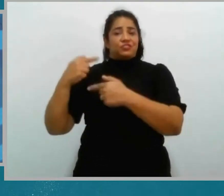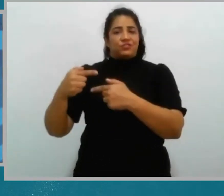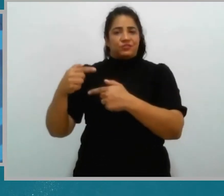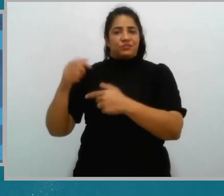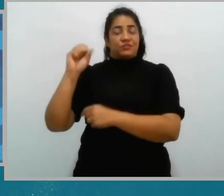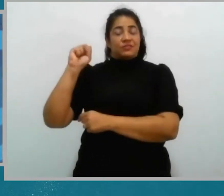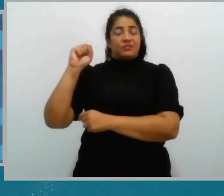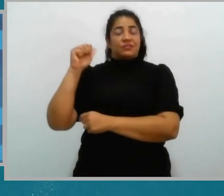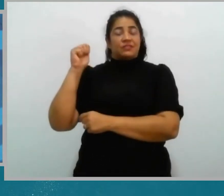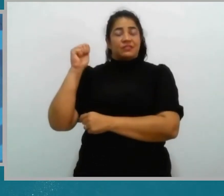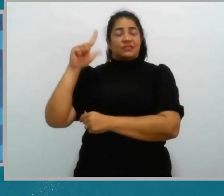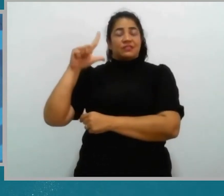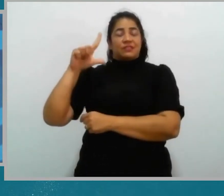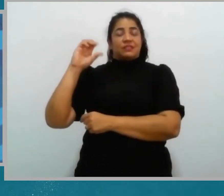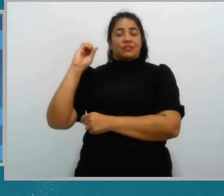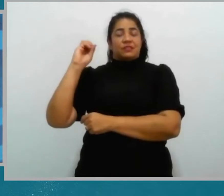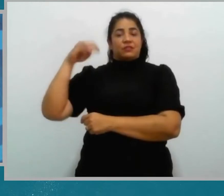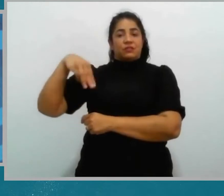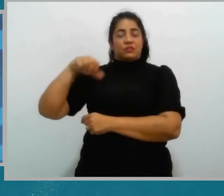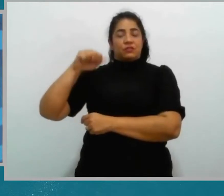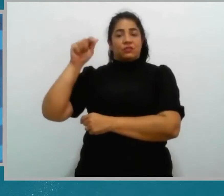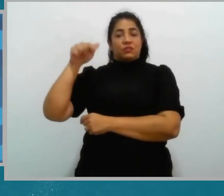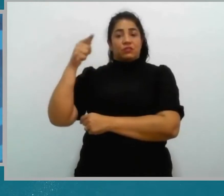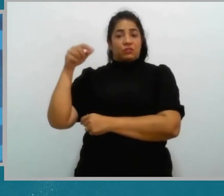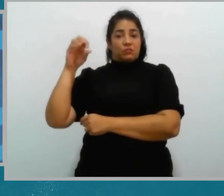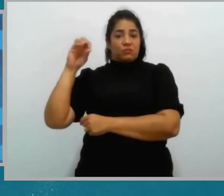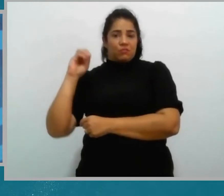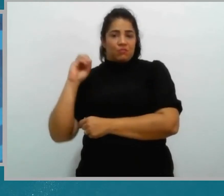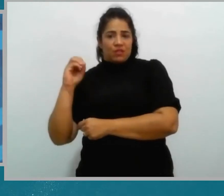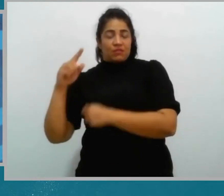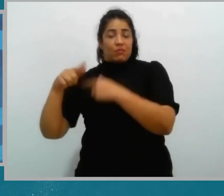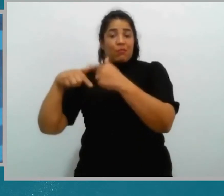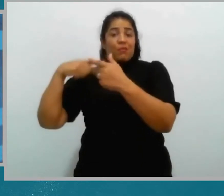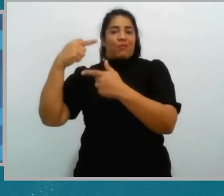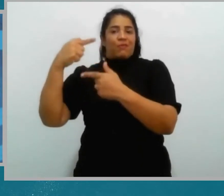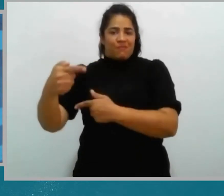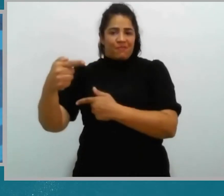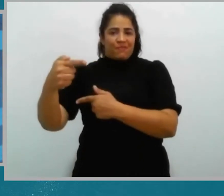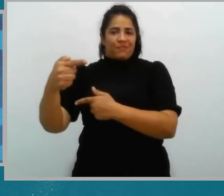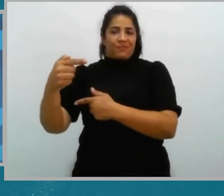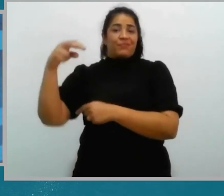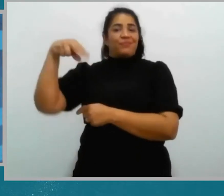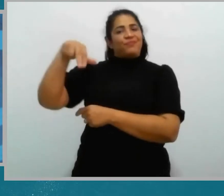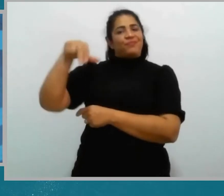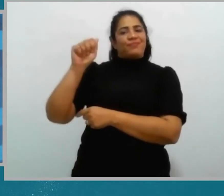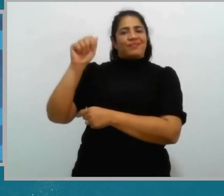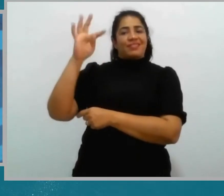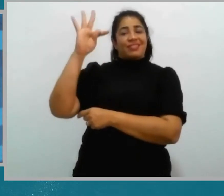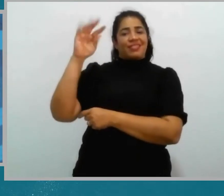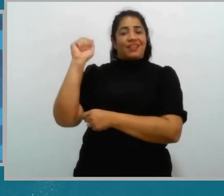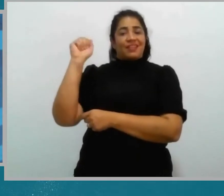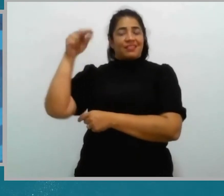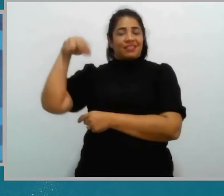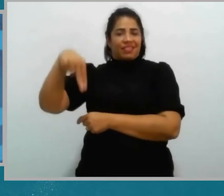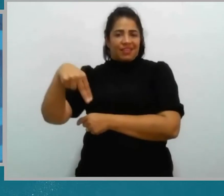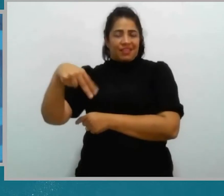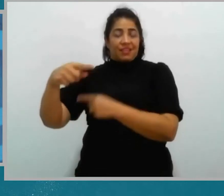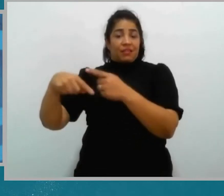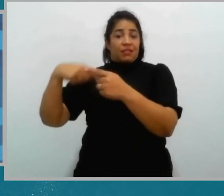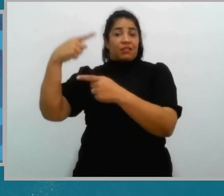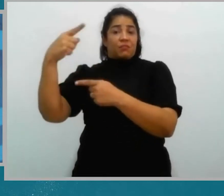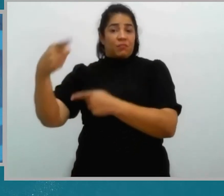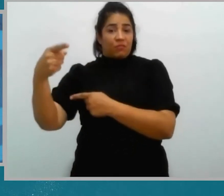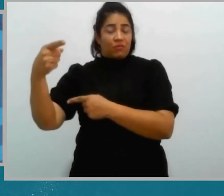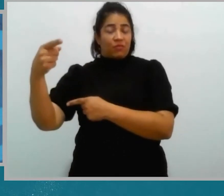Zedequias. Mas de Natã veio essa linha da Maria. Ó Senhor Jesus. Por isso,